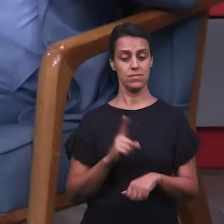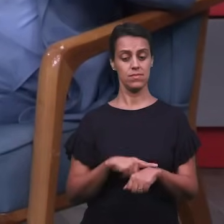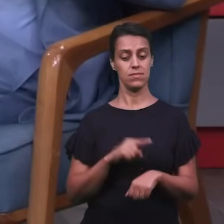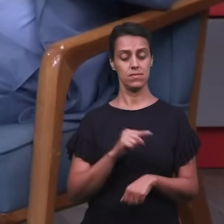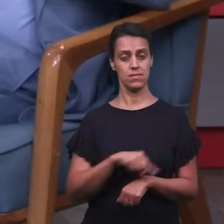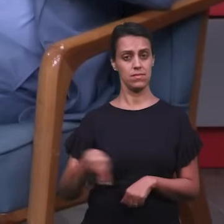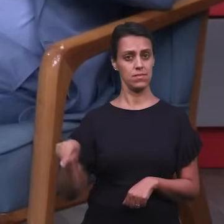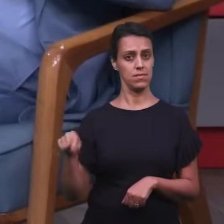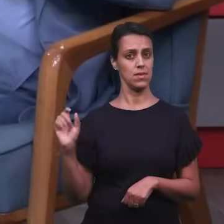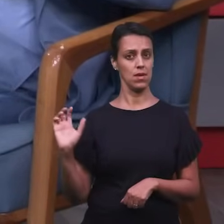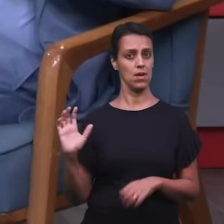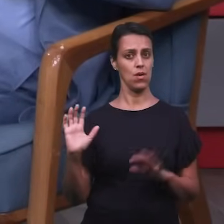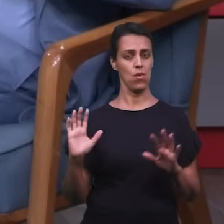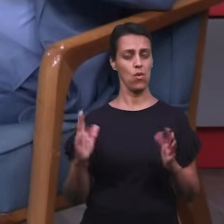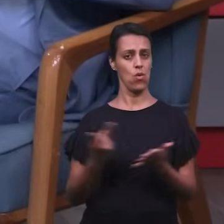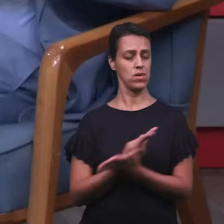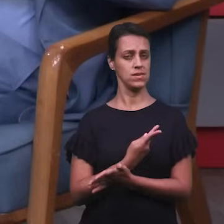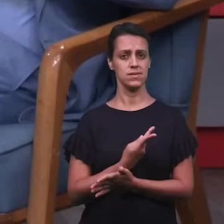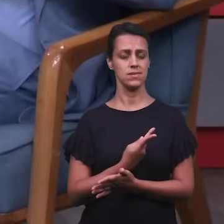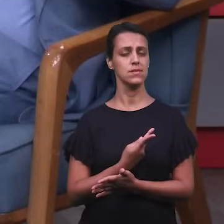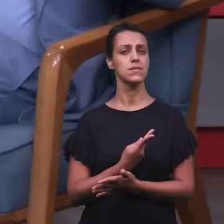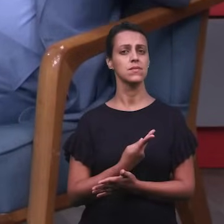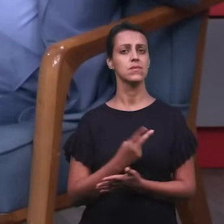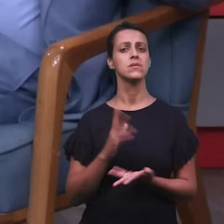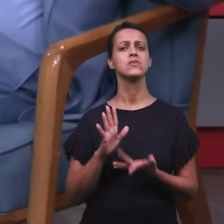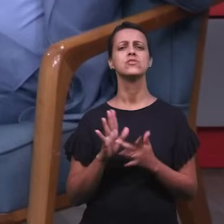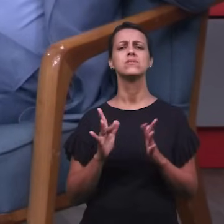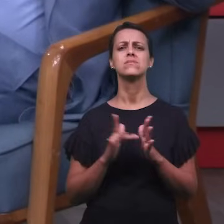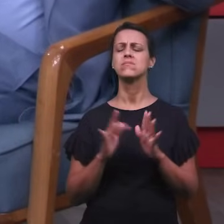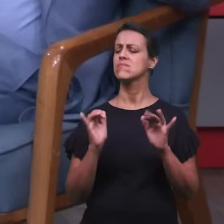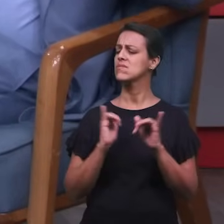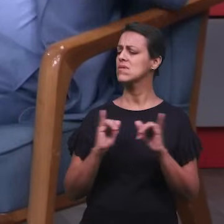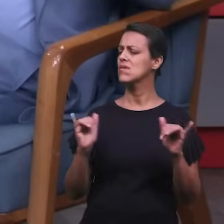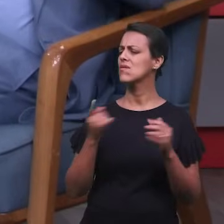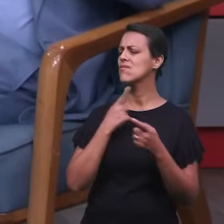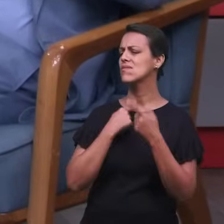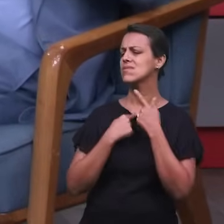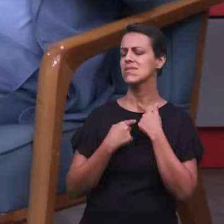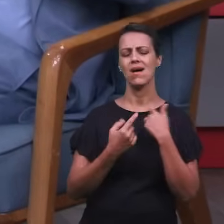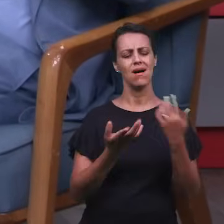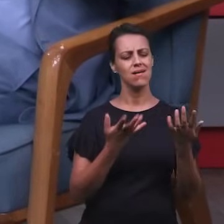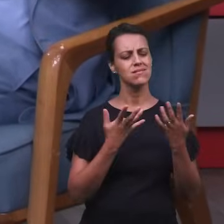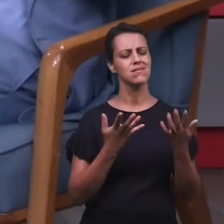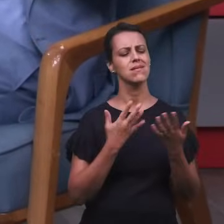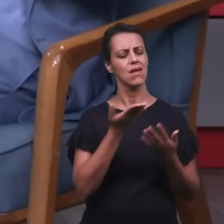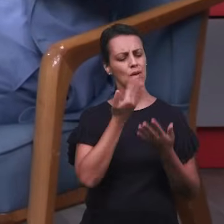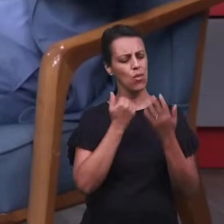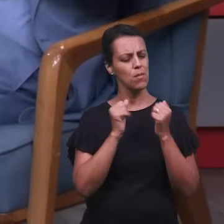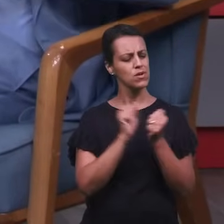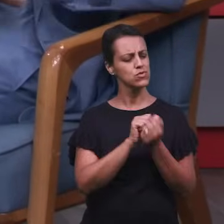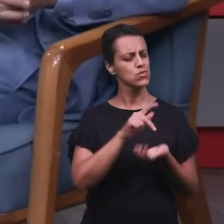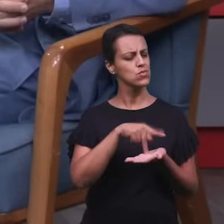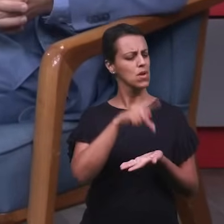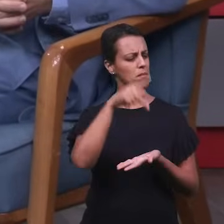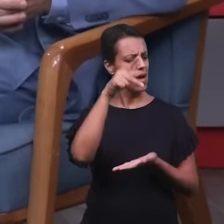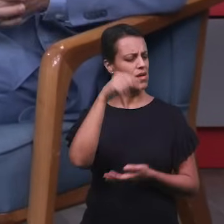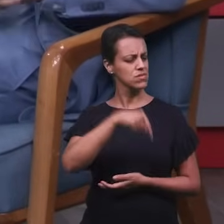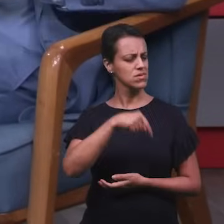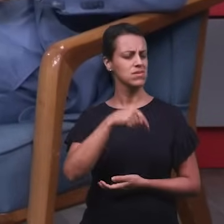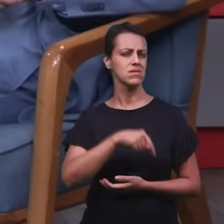nesse acontecimento, né, Jesus disse aos apóstolos: desejei muito comer convosco a